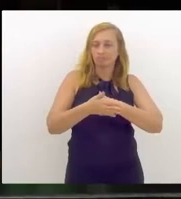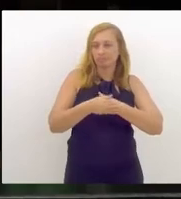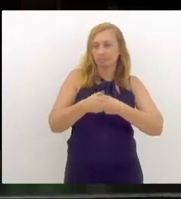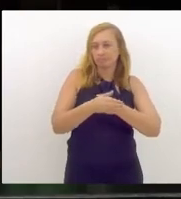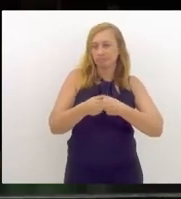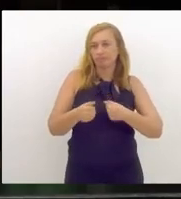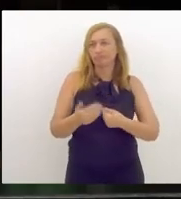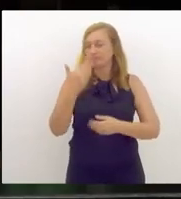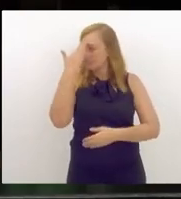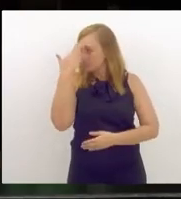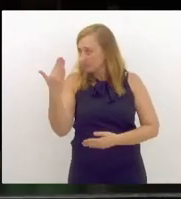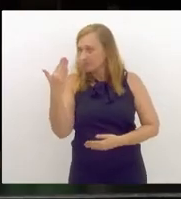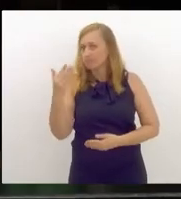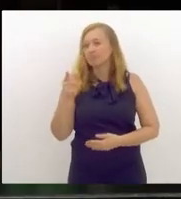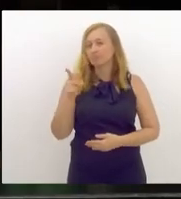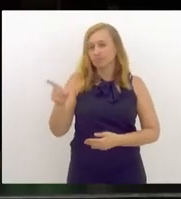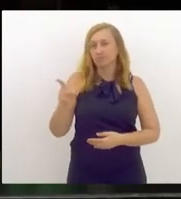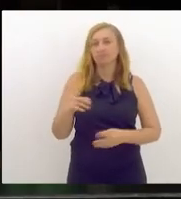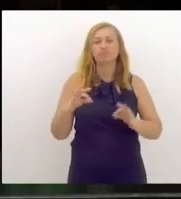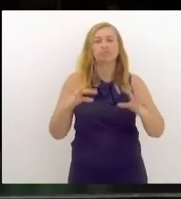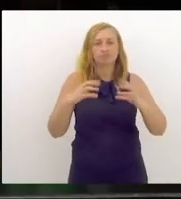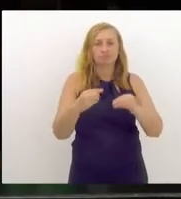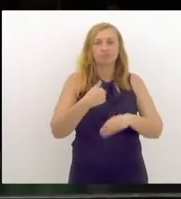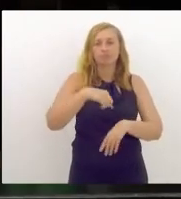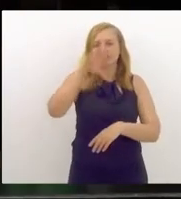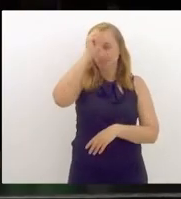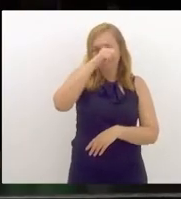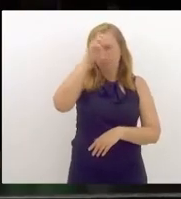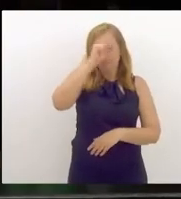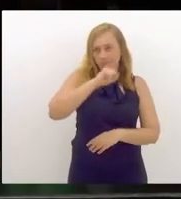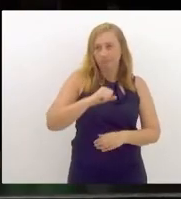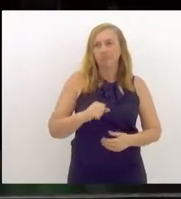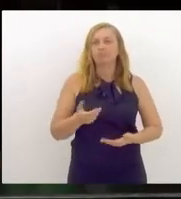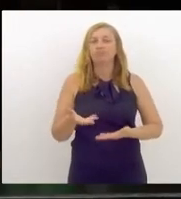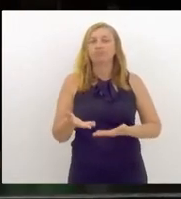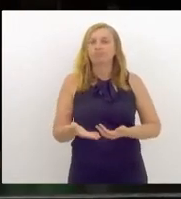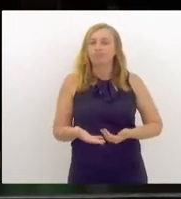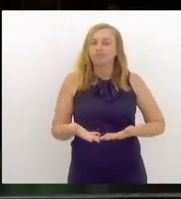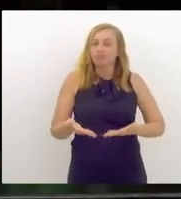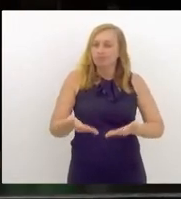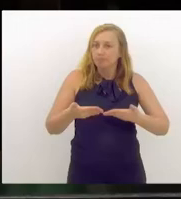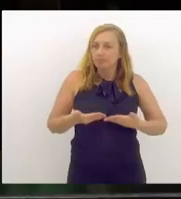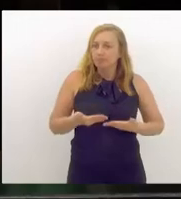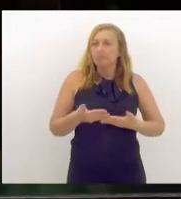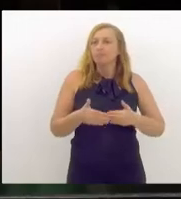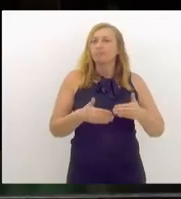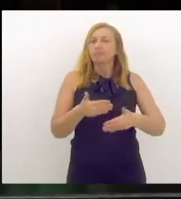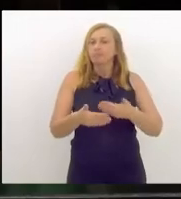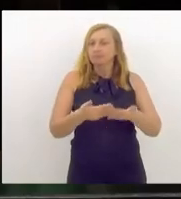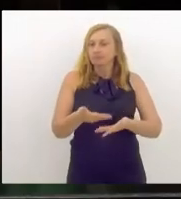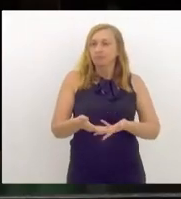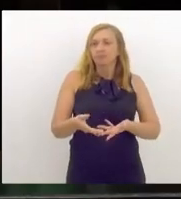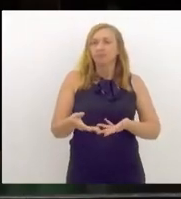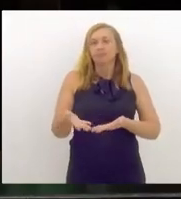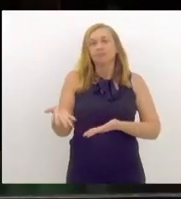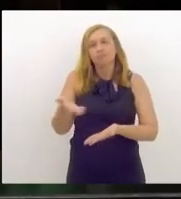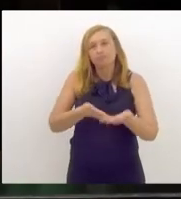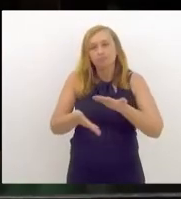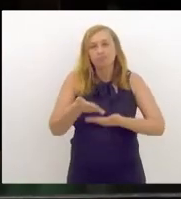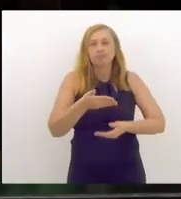da minha gratidão a você por tudo que eu aprendi por todo acolhimento todo o processo de escuta de troca